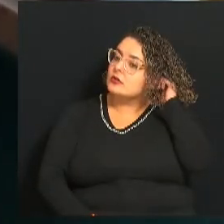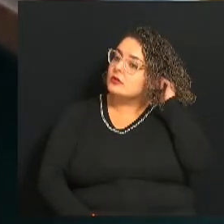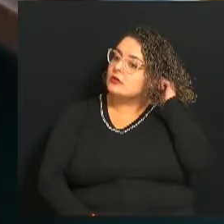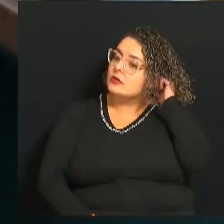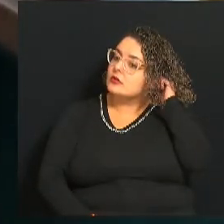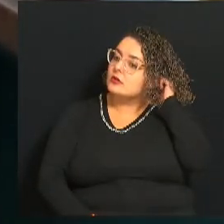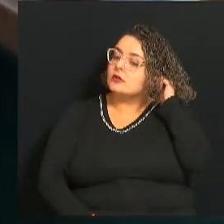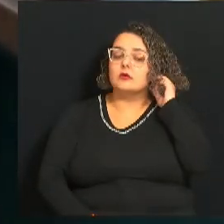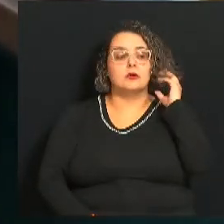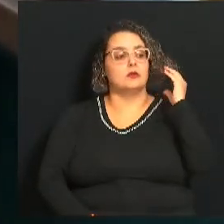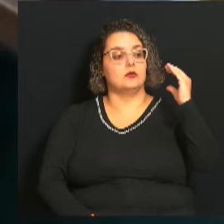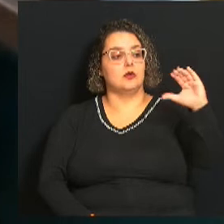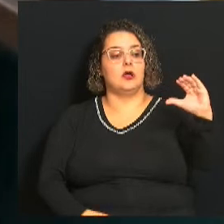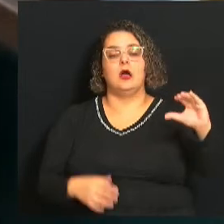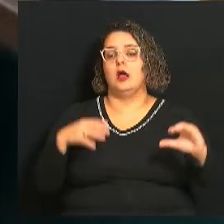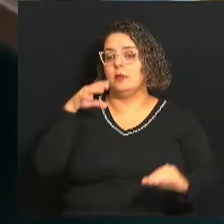brevemente,